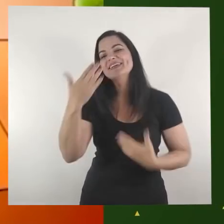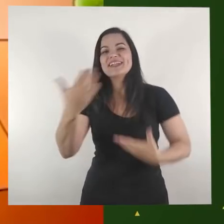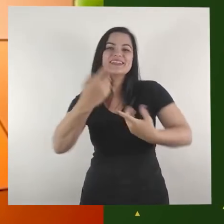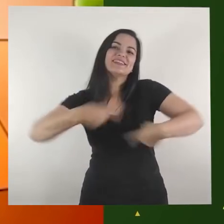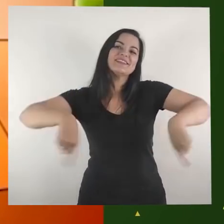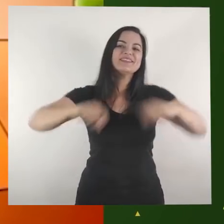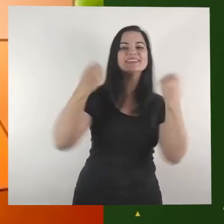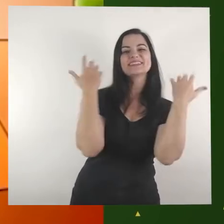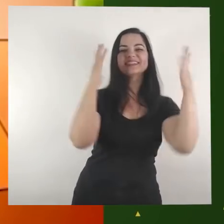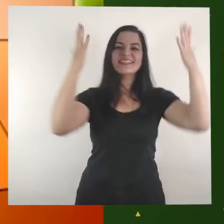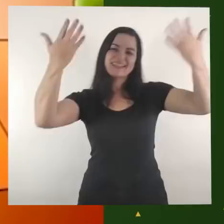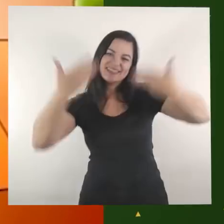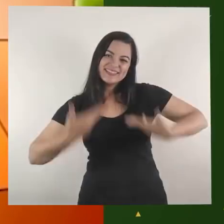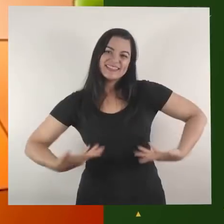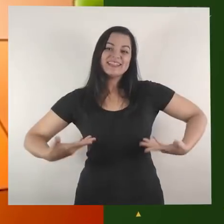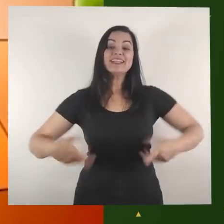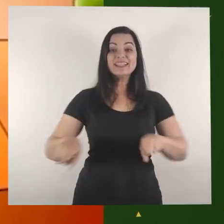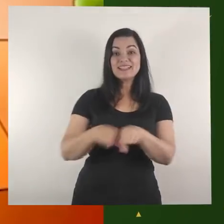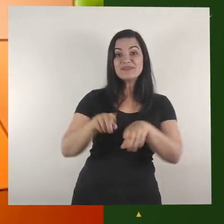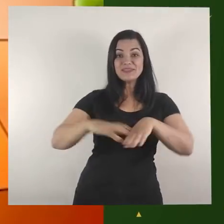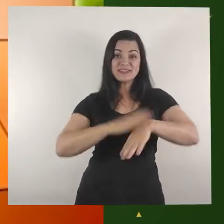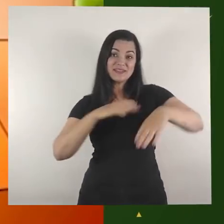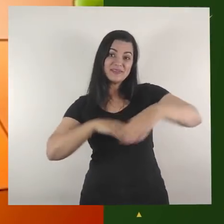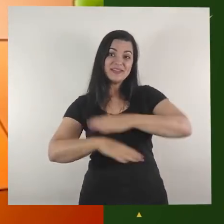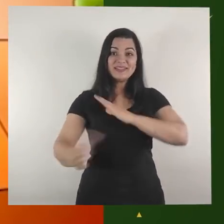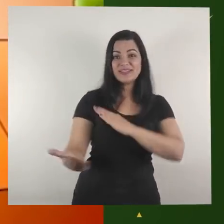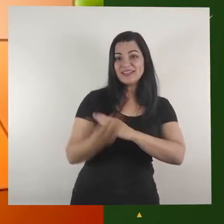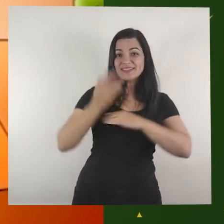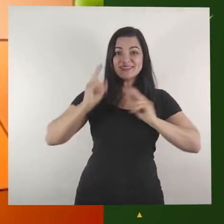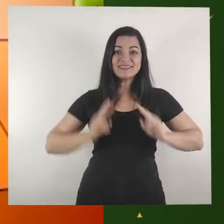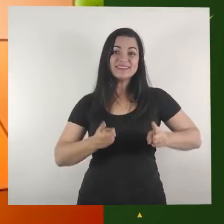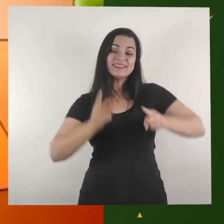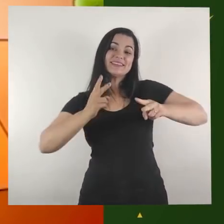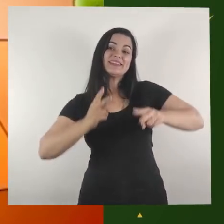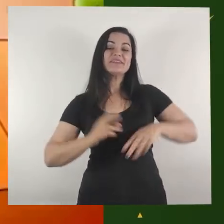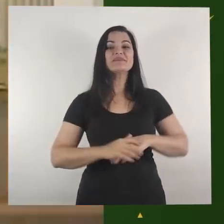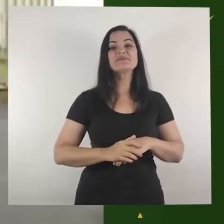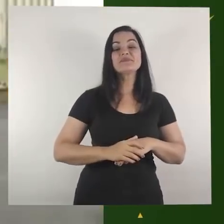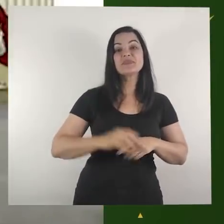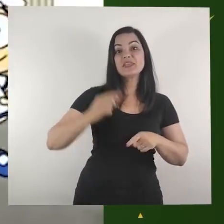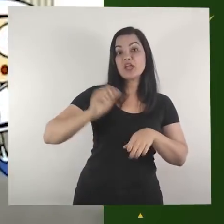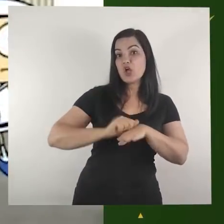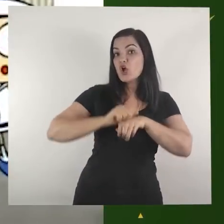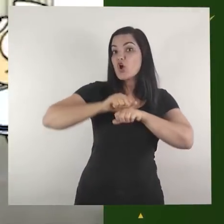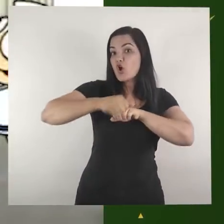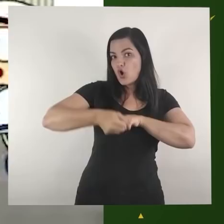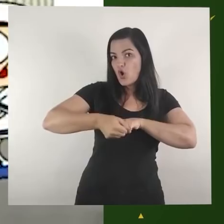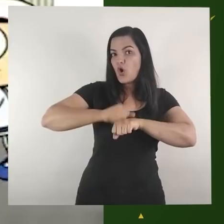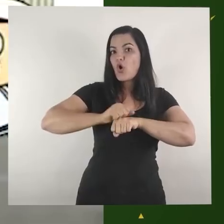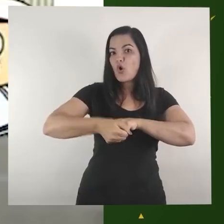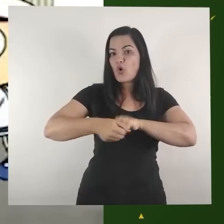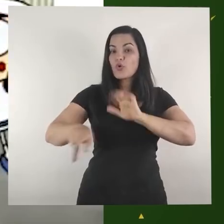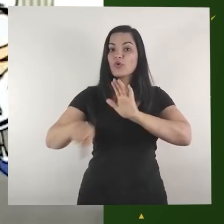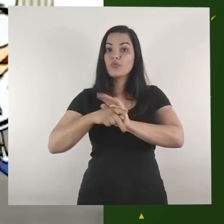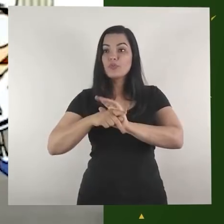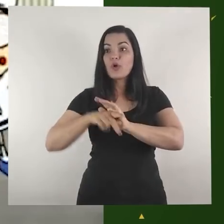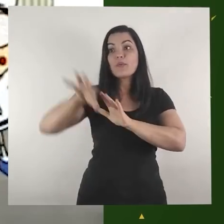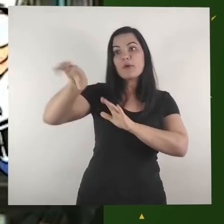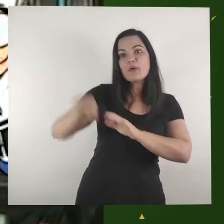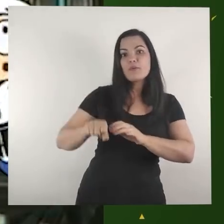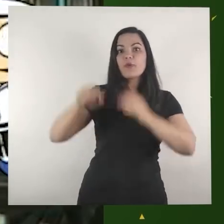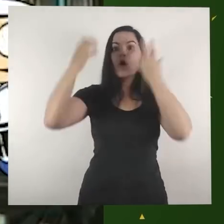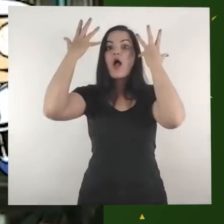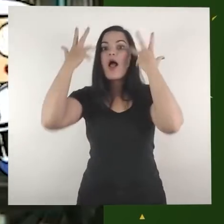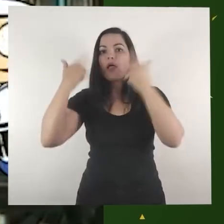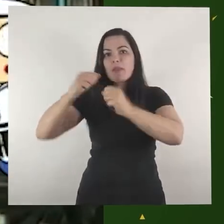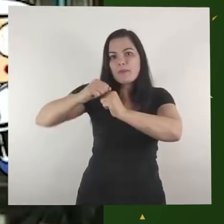Eu queria agradecer o aplauso de vocês e a ajuda dos meus queridos sapatos feitos de couro. Couro que veio da pele do